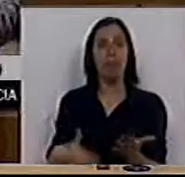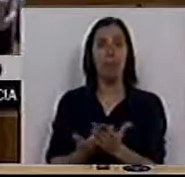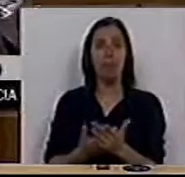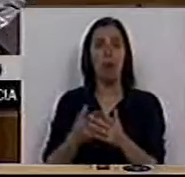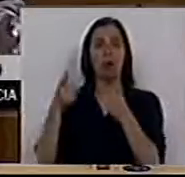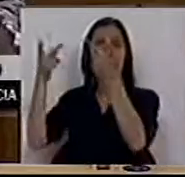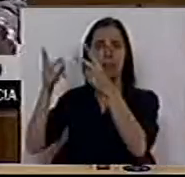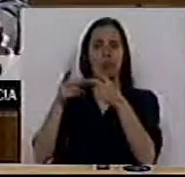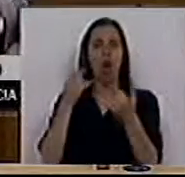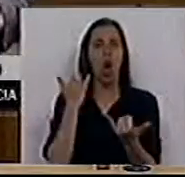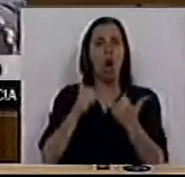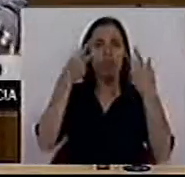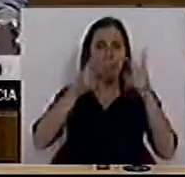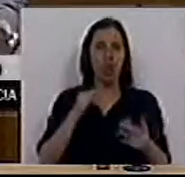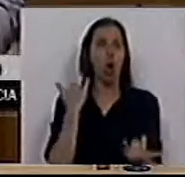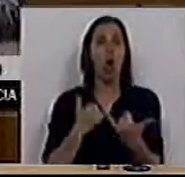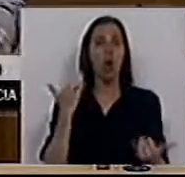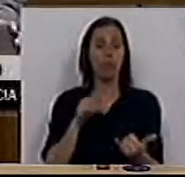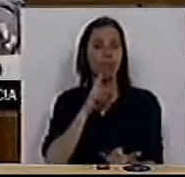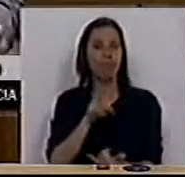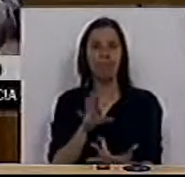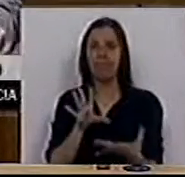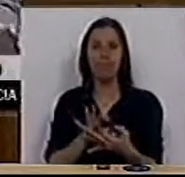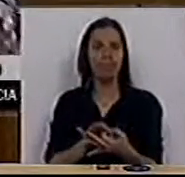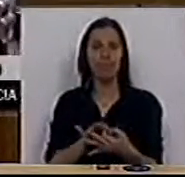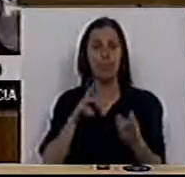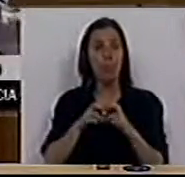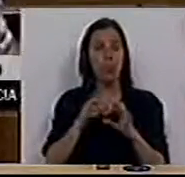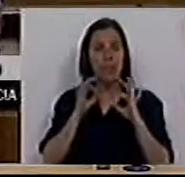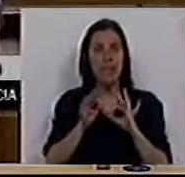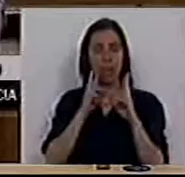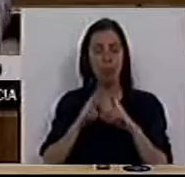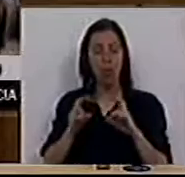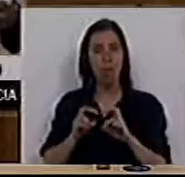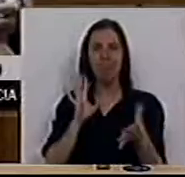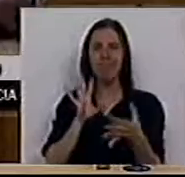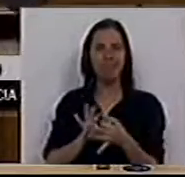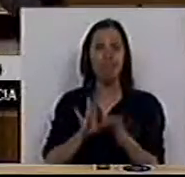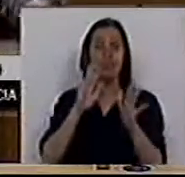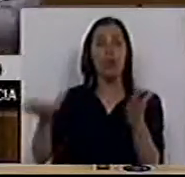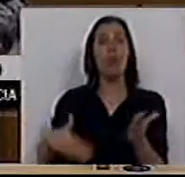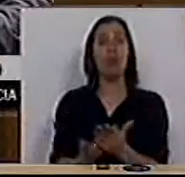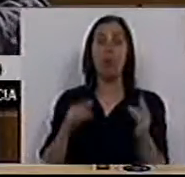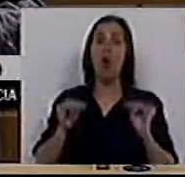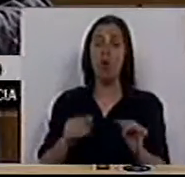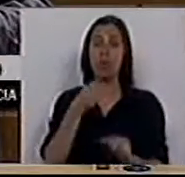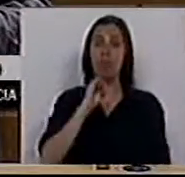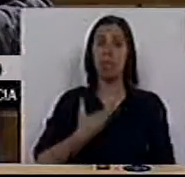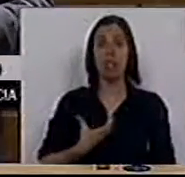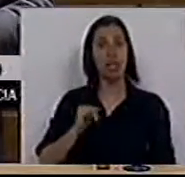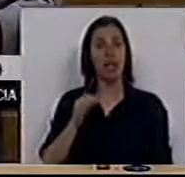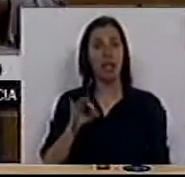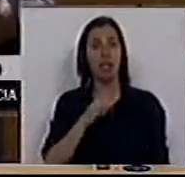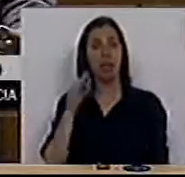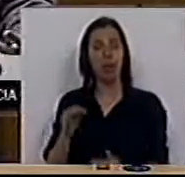da migração automática não responde completamente aos problemas identificados. E por isso, as propostas que hoje PSD e